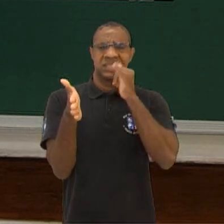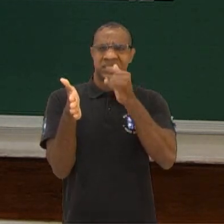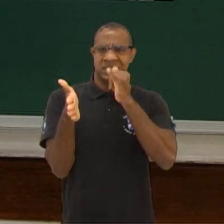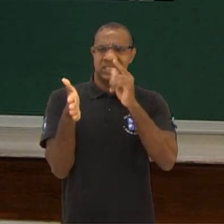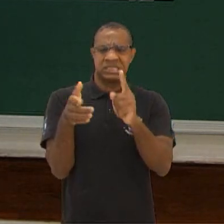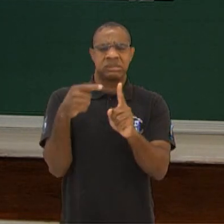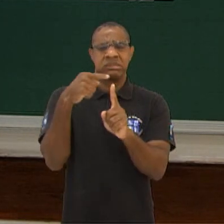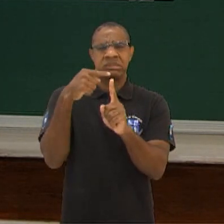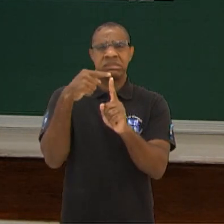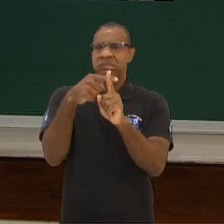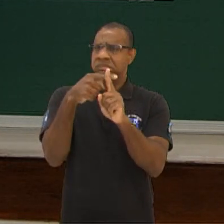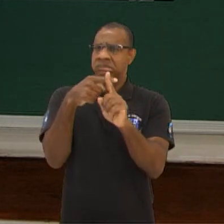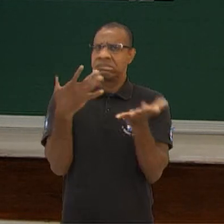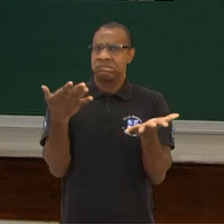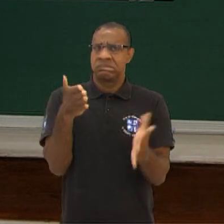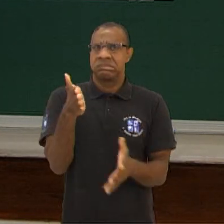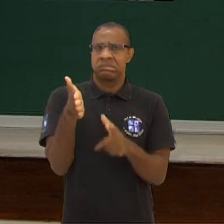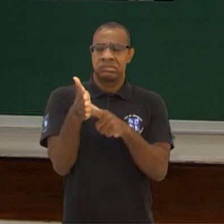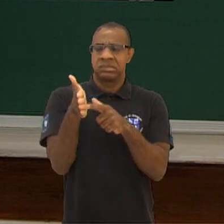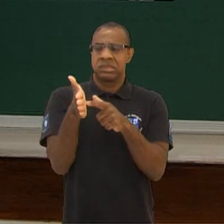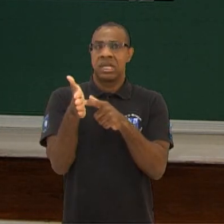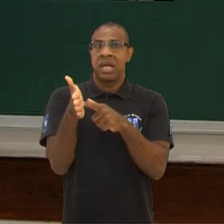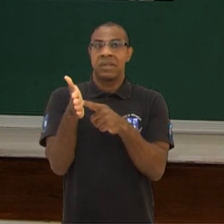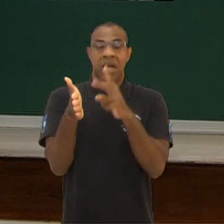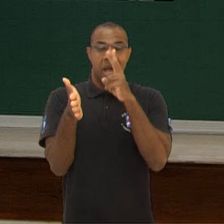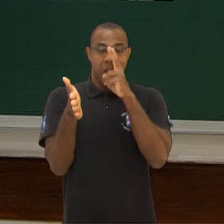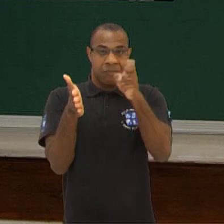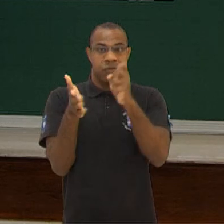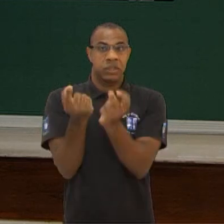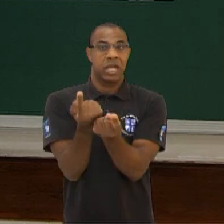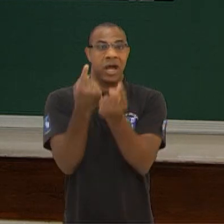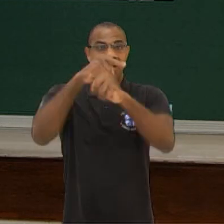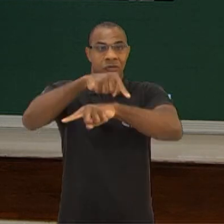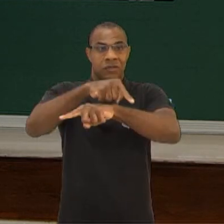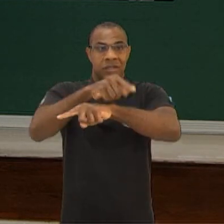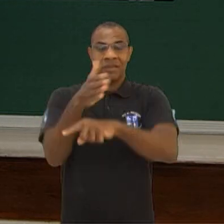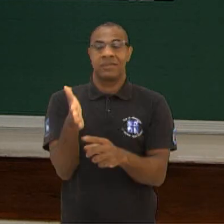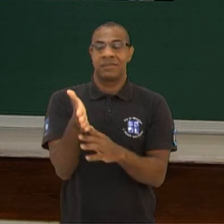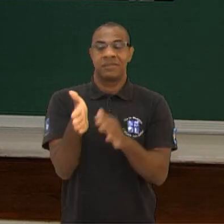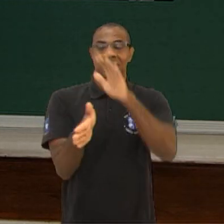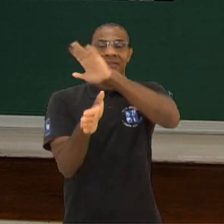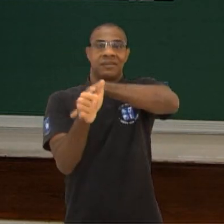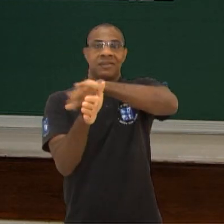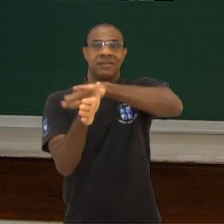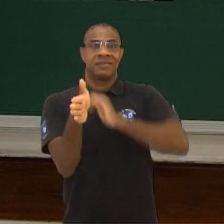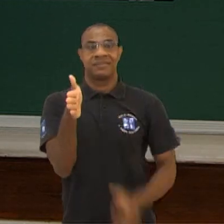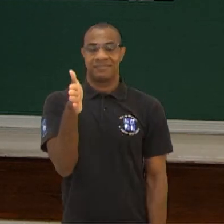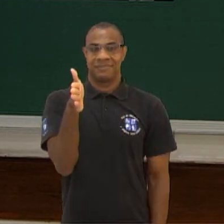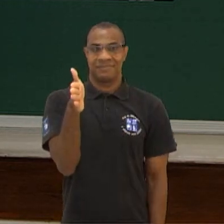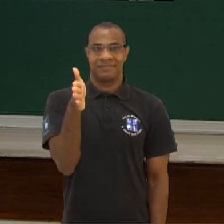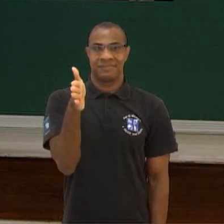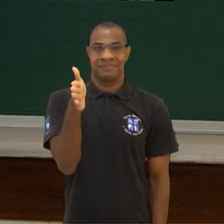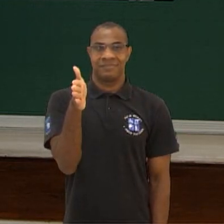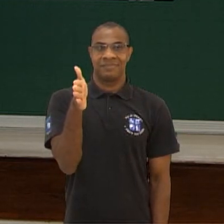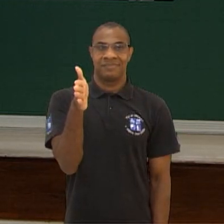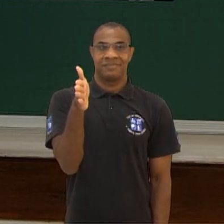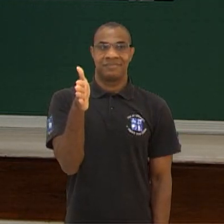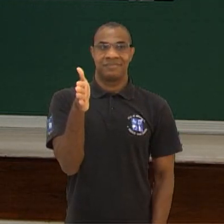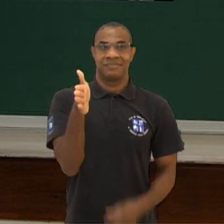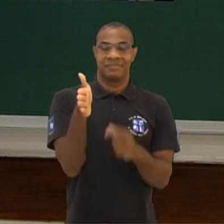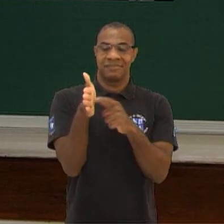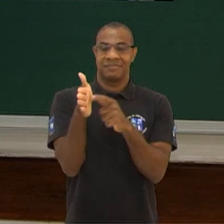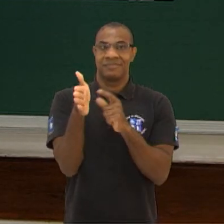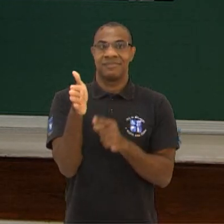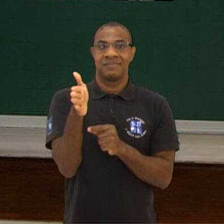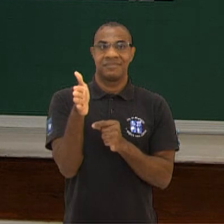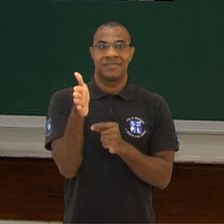negativa? Então, a força é oposta para a direção das costas da minha mão. Portanto, esse feixe de